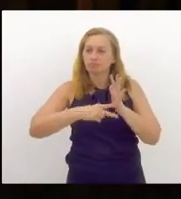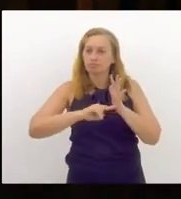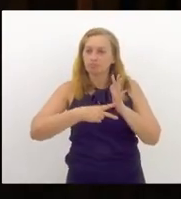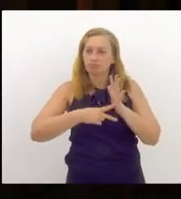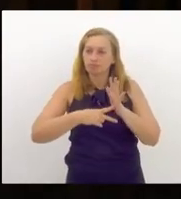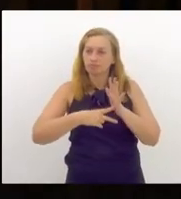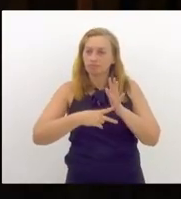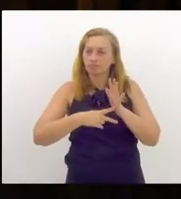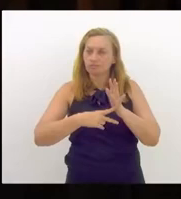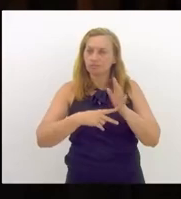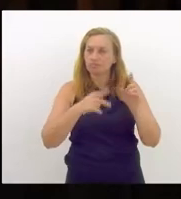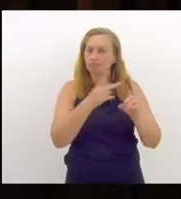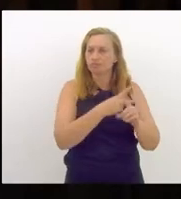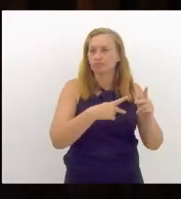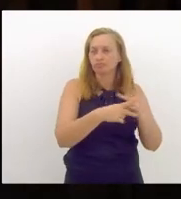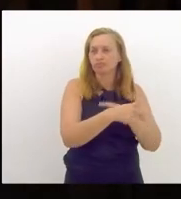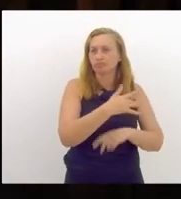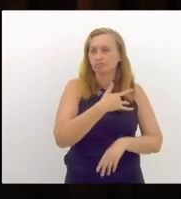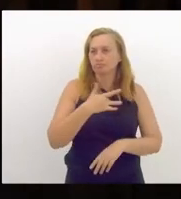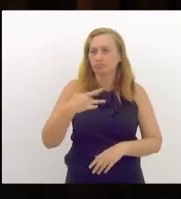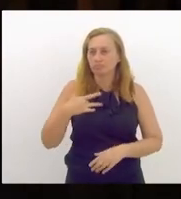previdência e saúde